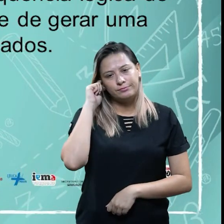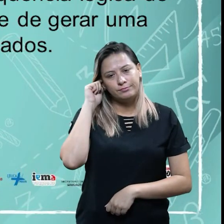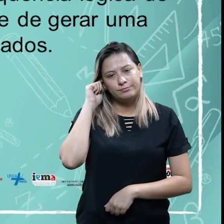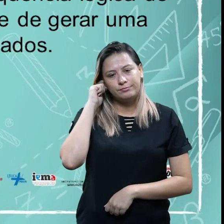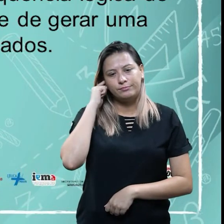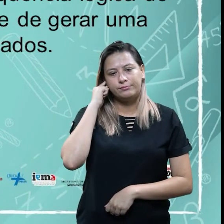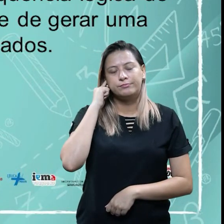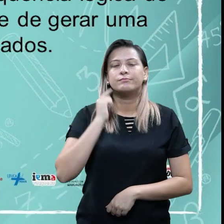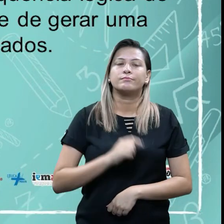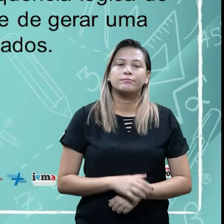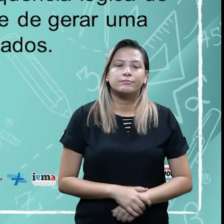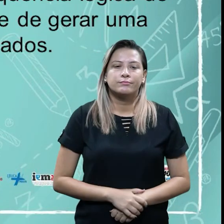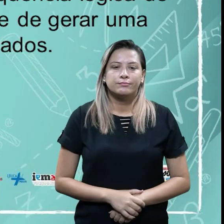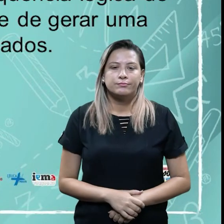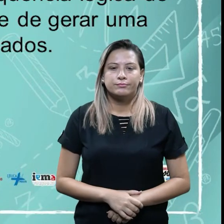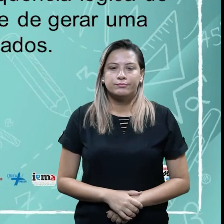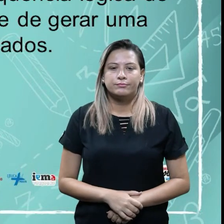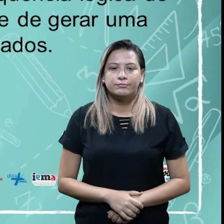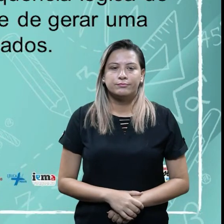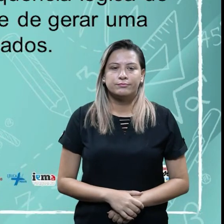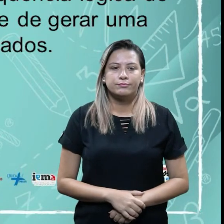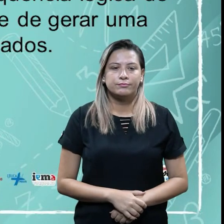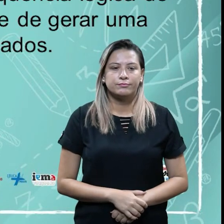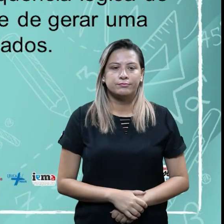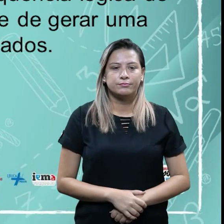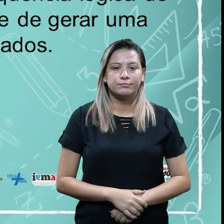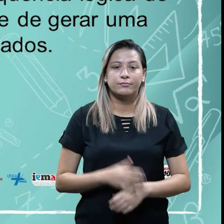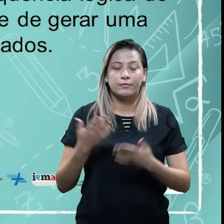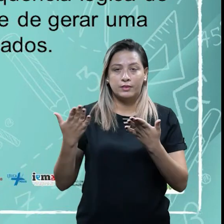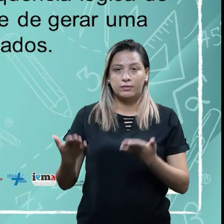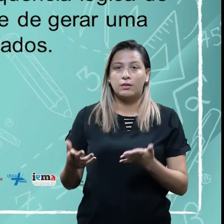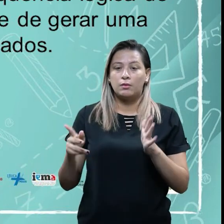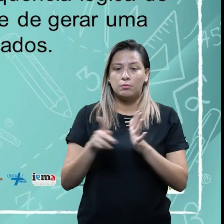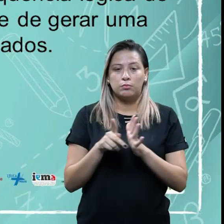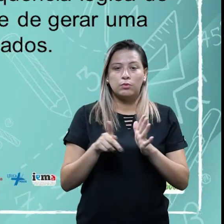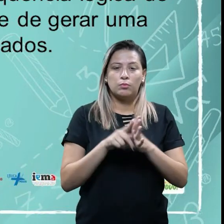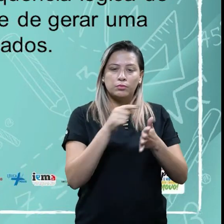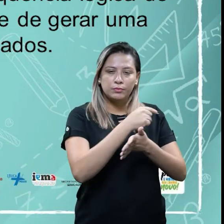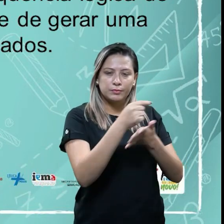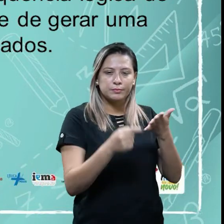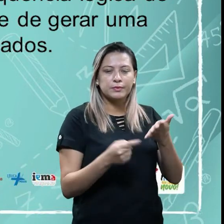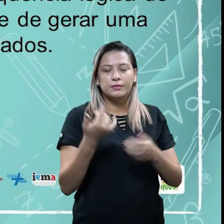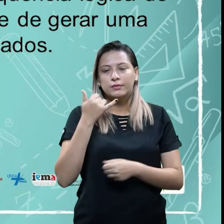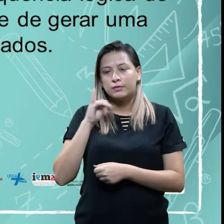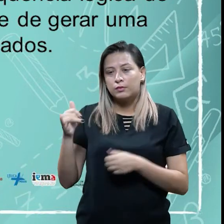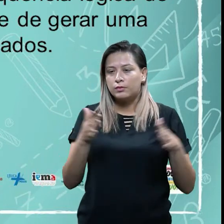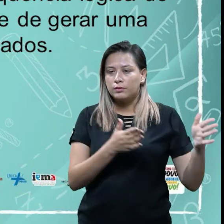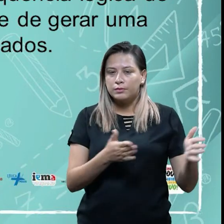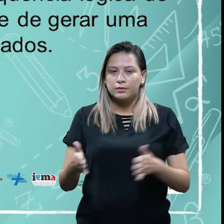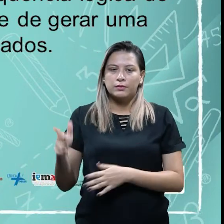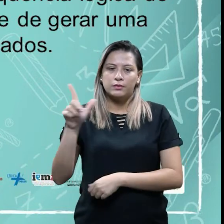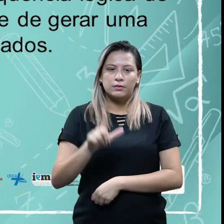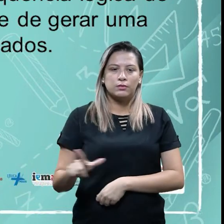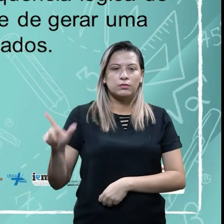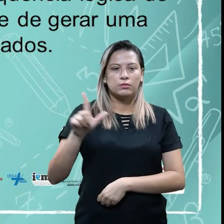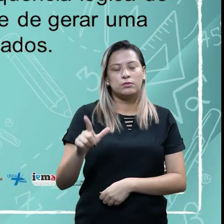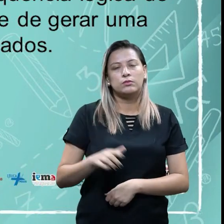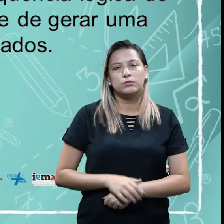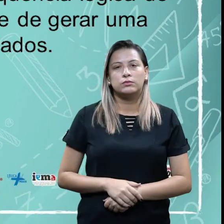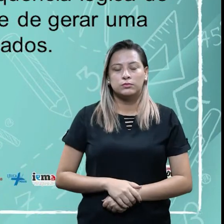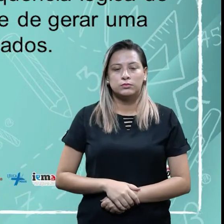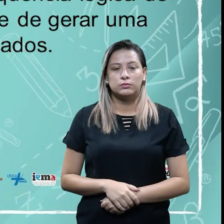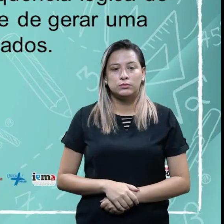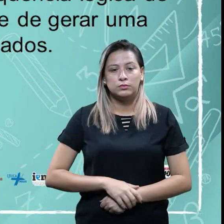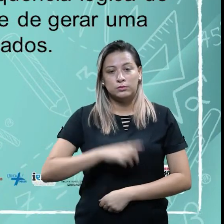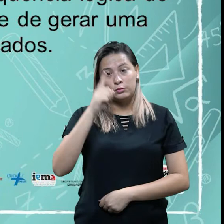esse computador? É um equipamento eletrônico que segue uma sequência lógica de comandos programáveis com